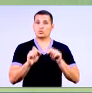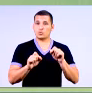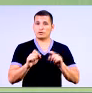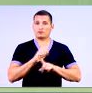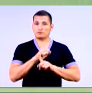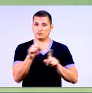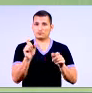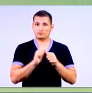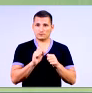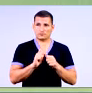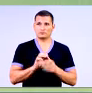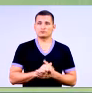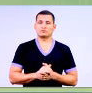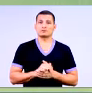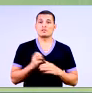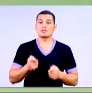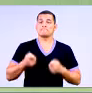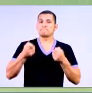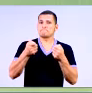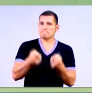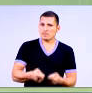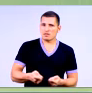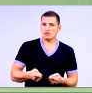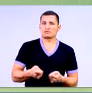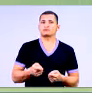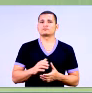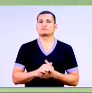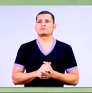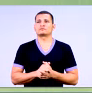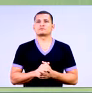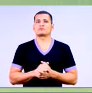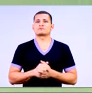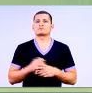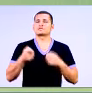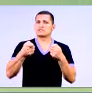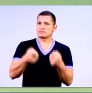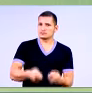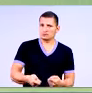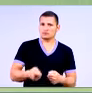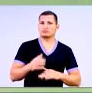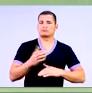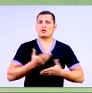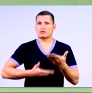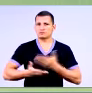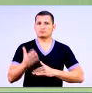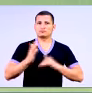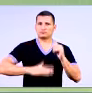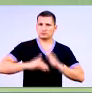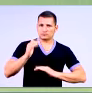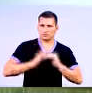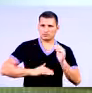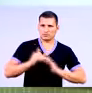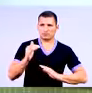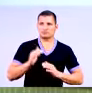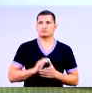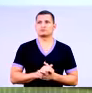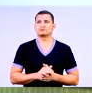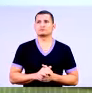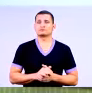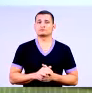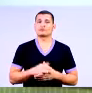do empenho e dedicação nas relações sociais e profissionais. Então, gente, nas nossas relações